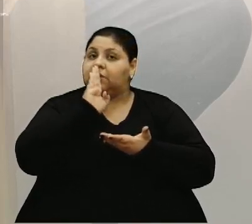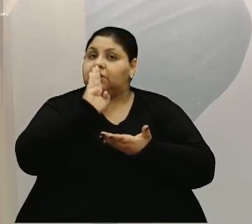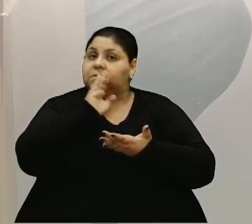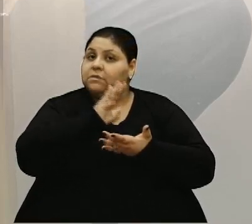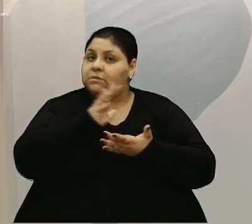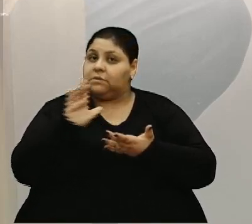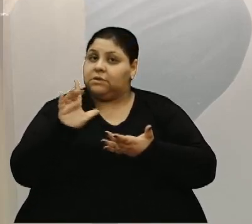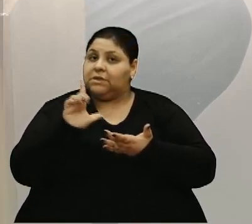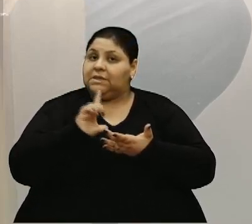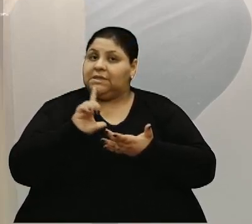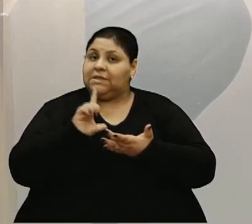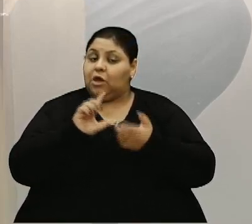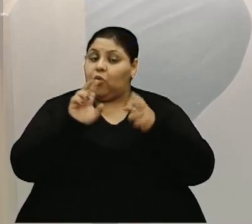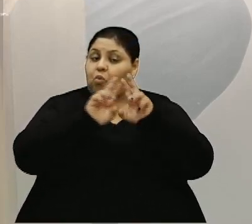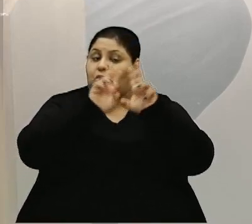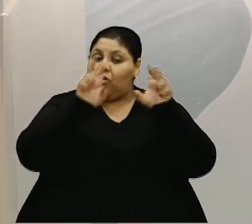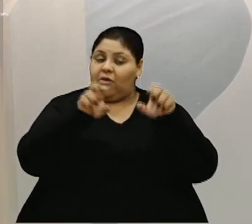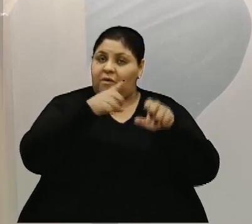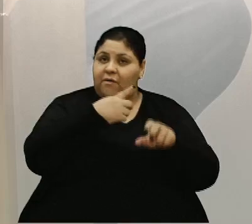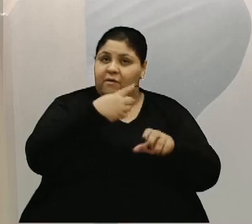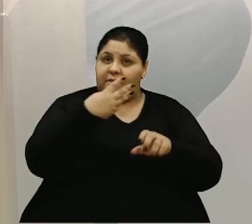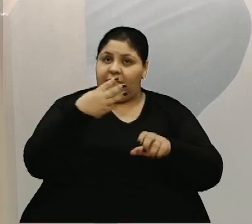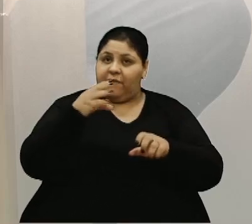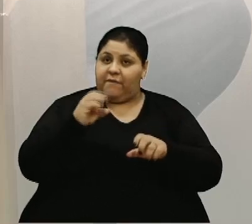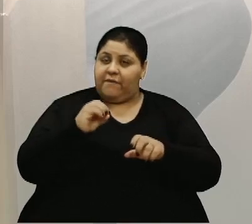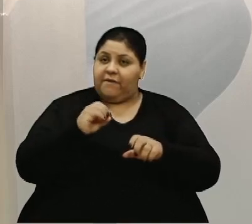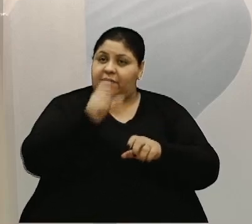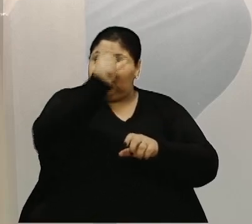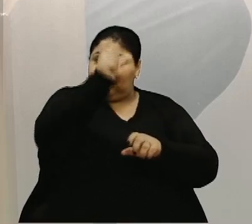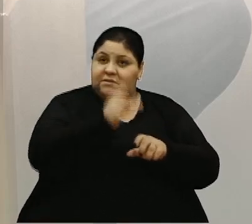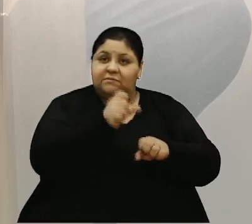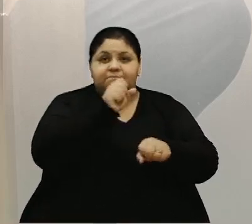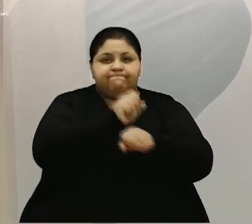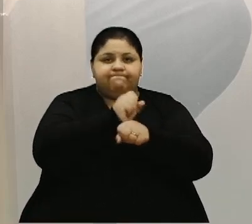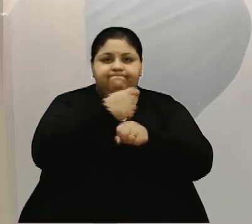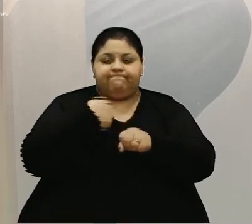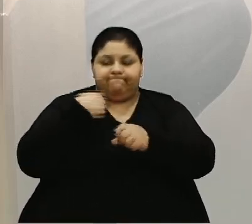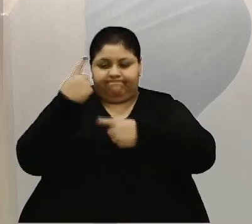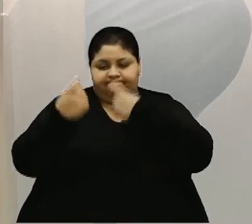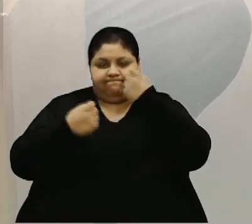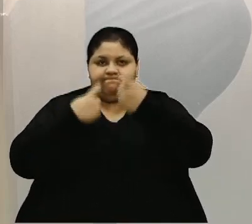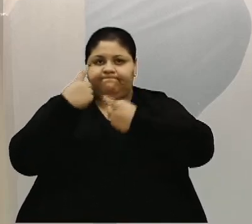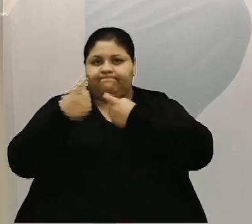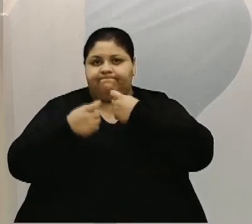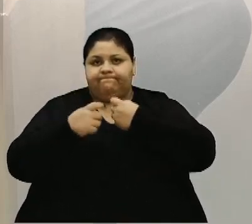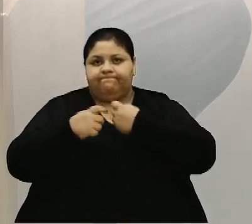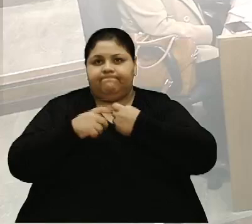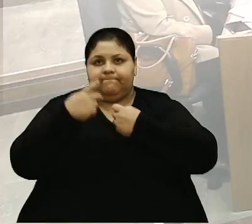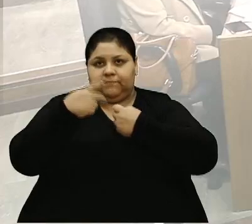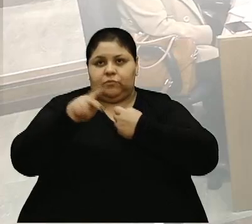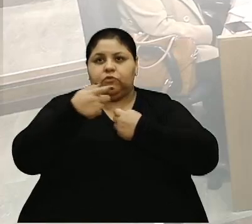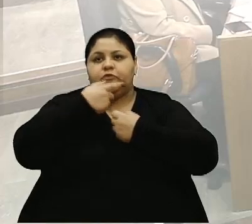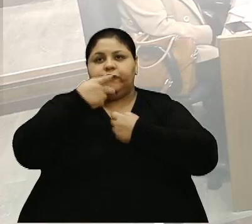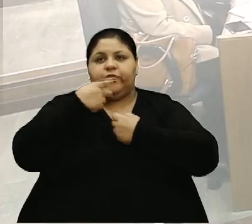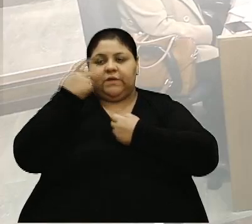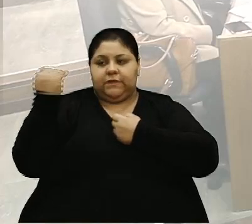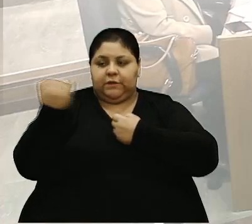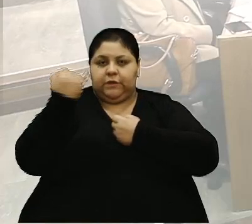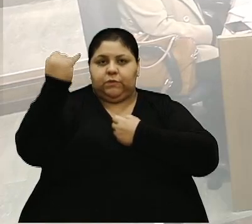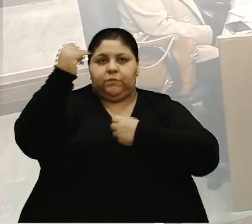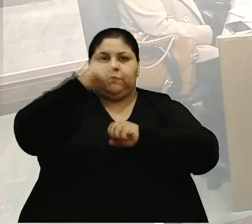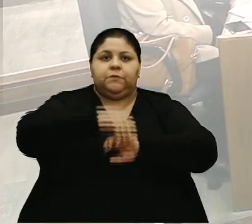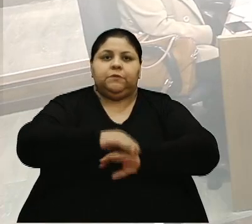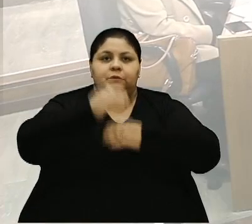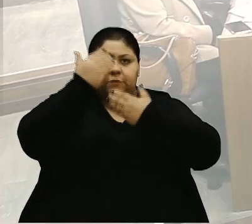existe uma pauta de 130 pacientes aguardando, me preocupa e a sua fala é importante.